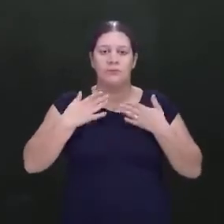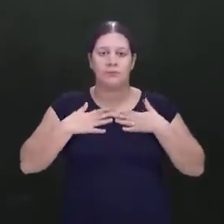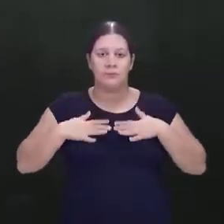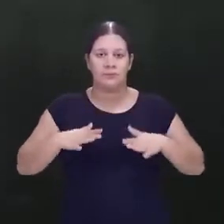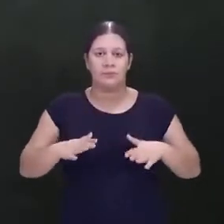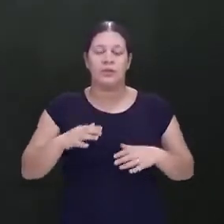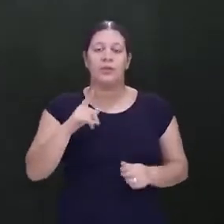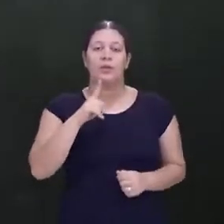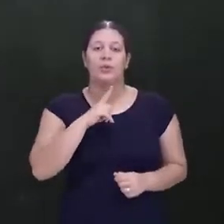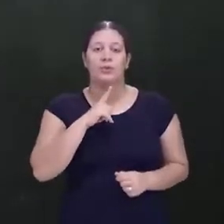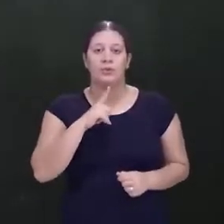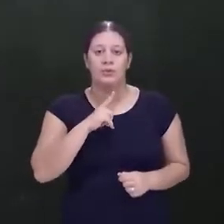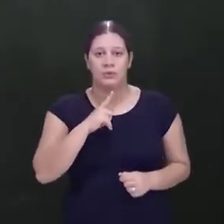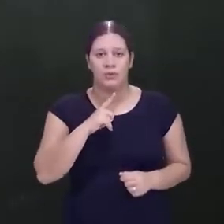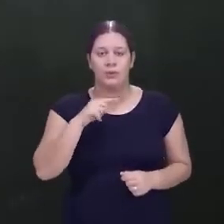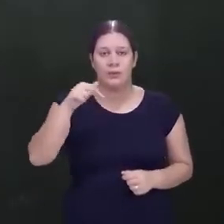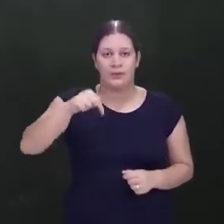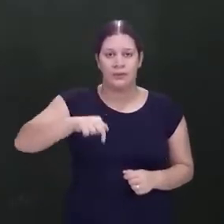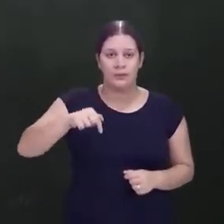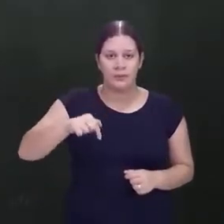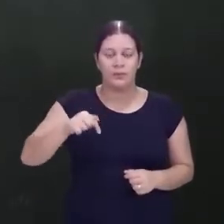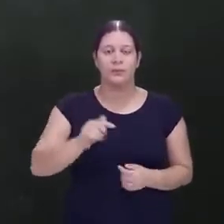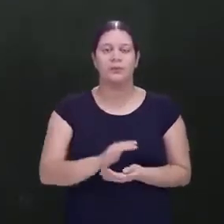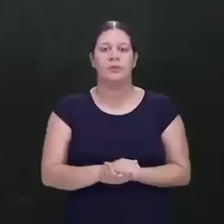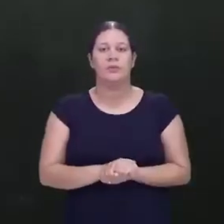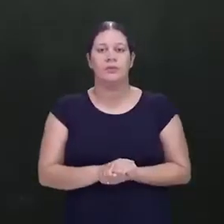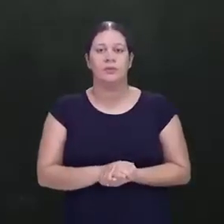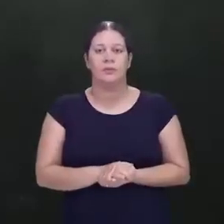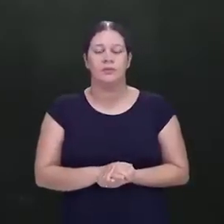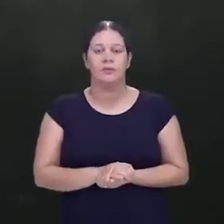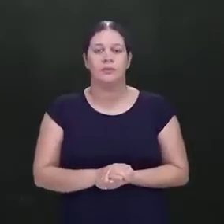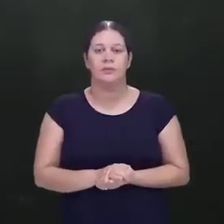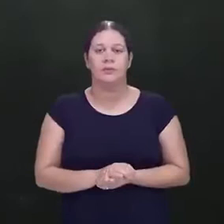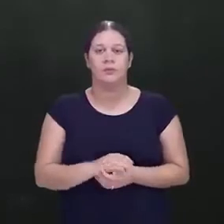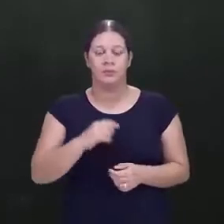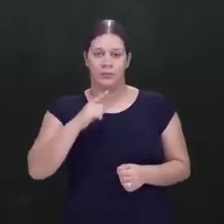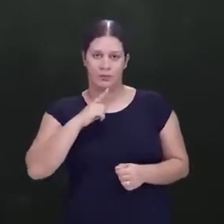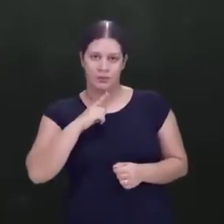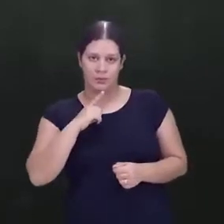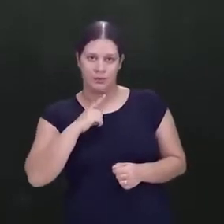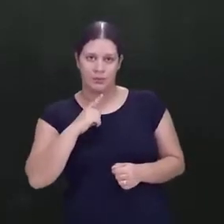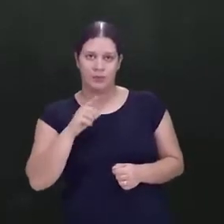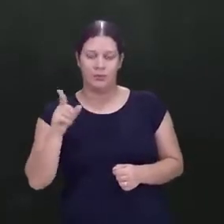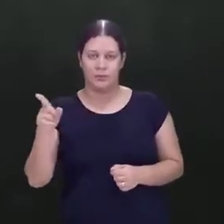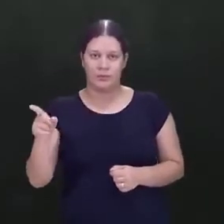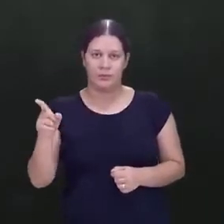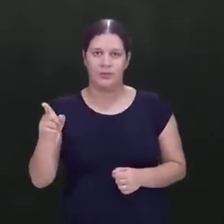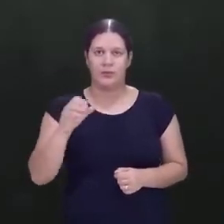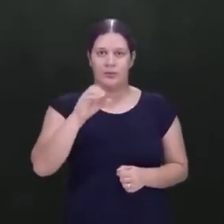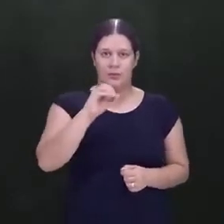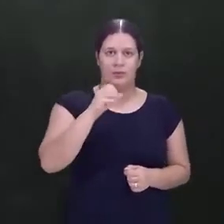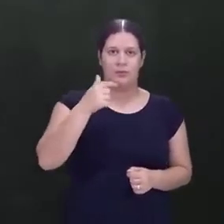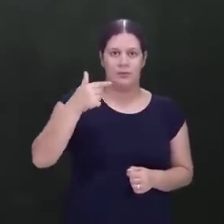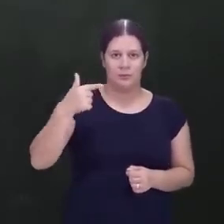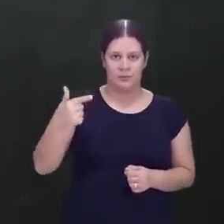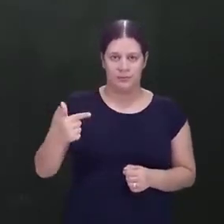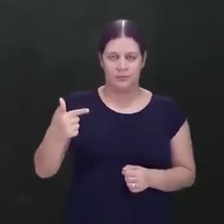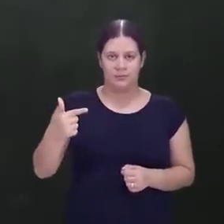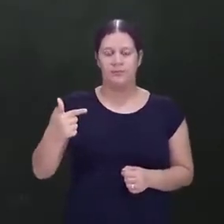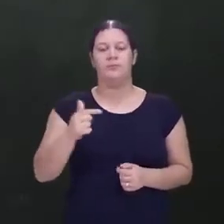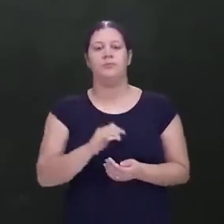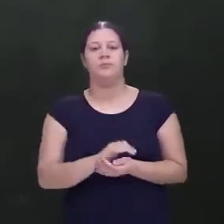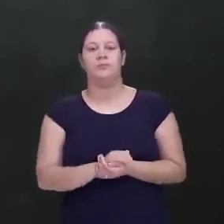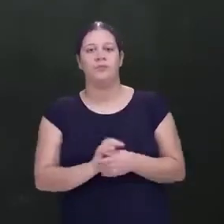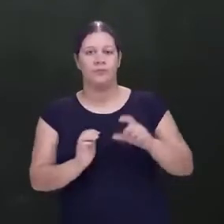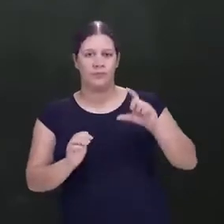entender. Então, eu tenho aqui, deixa eu te mostrar, eu tenho aqui meu bicarbonato de sódio. Seria aqui meu reagente